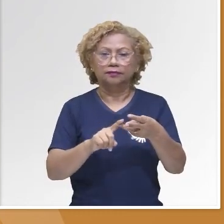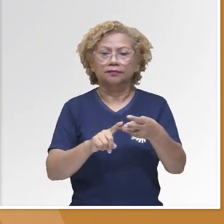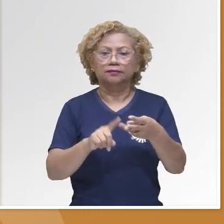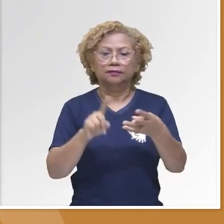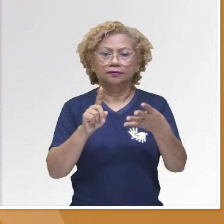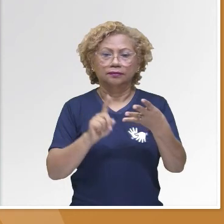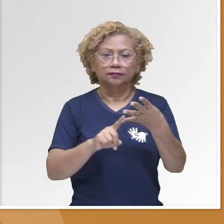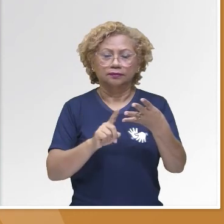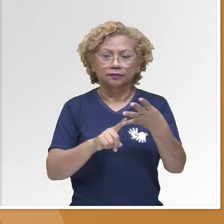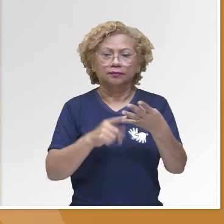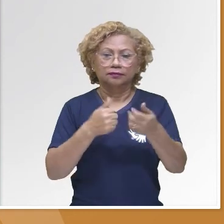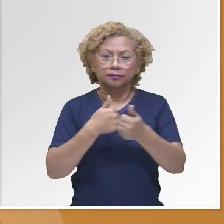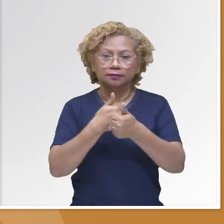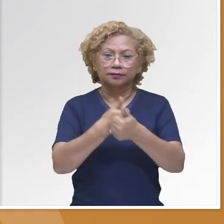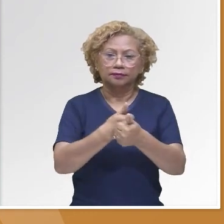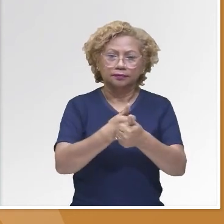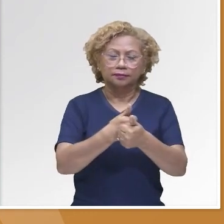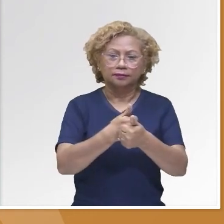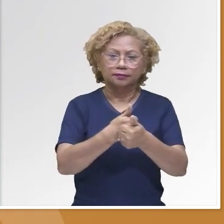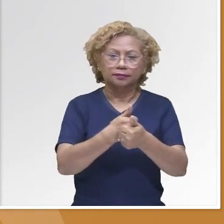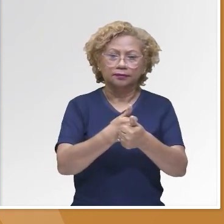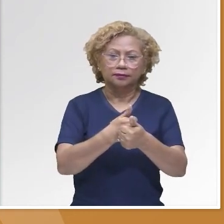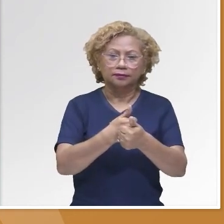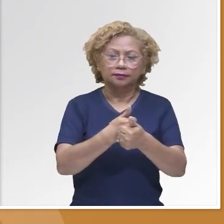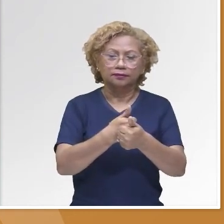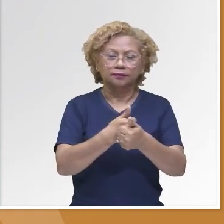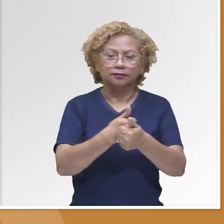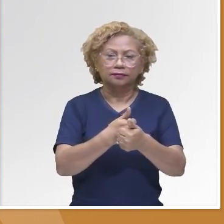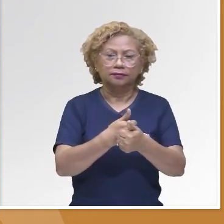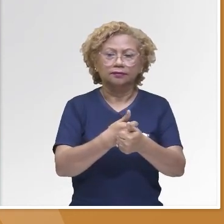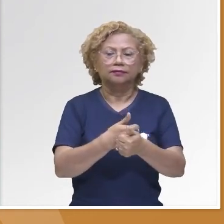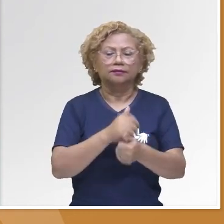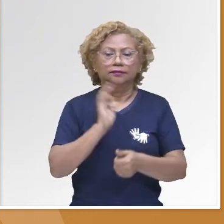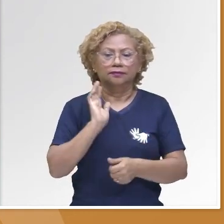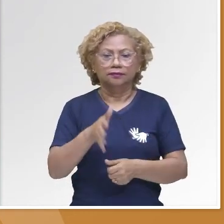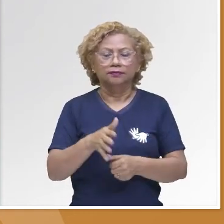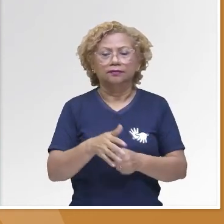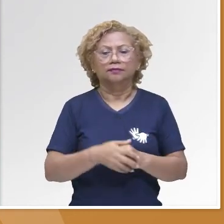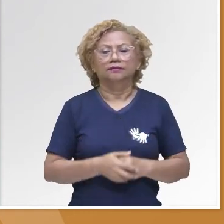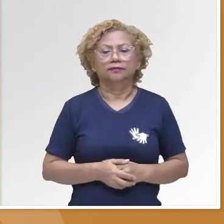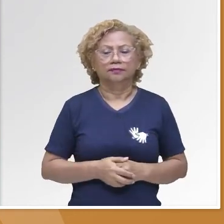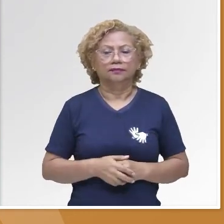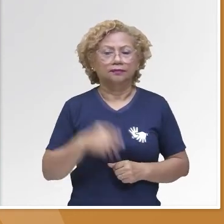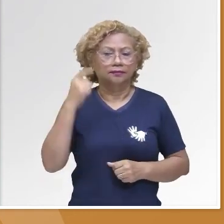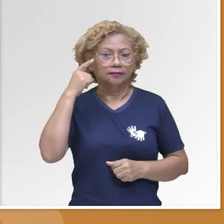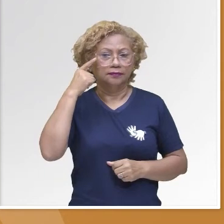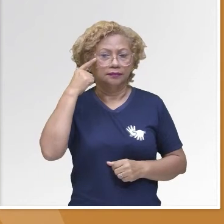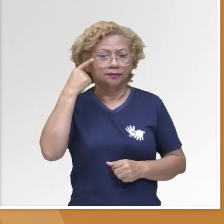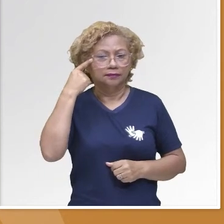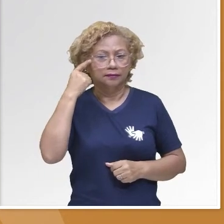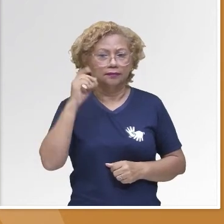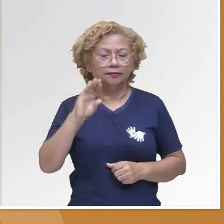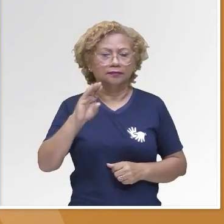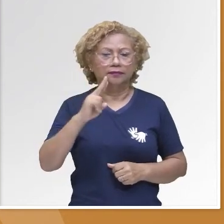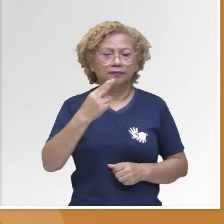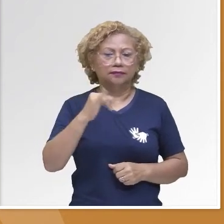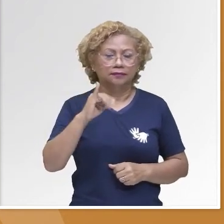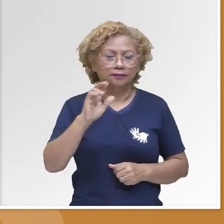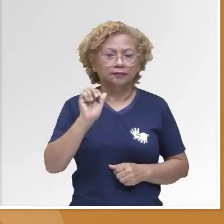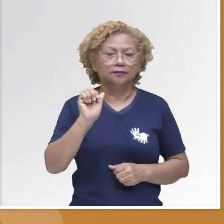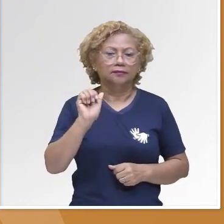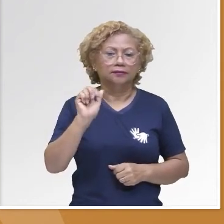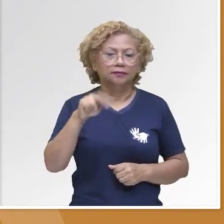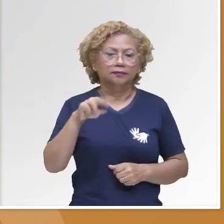China, tá? E a Singapura. Esses, né, foram inicialmente chamados de tigres asiáticos,